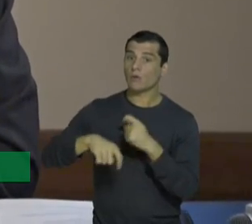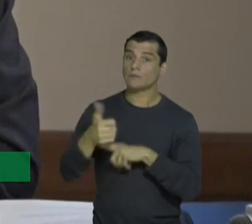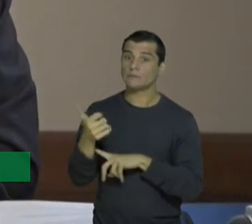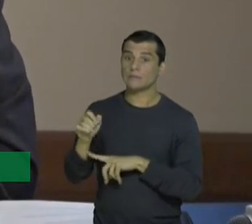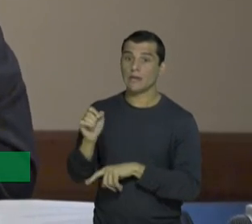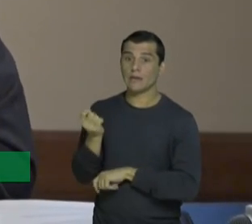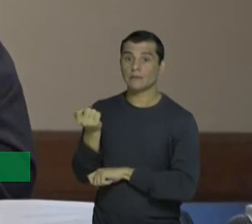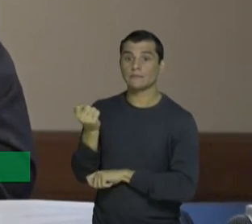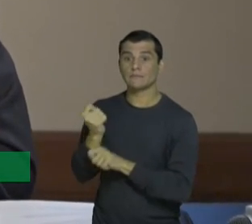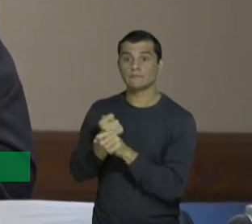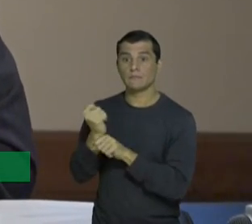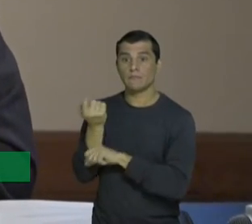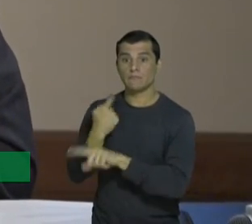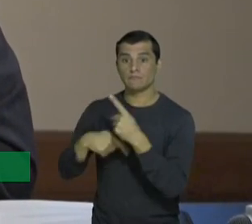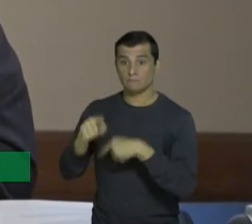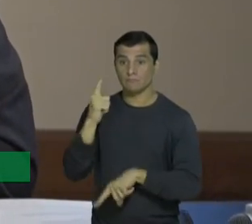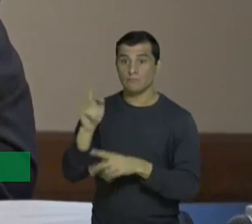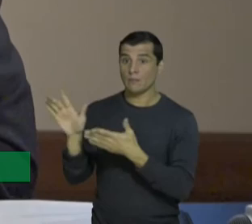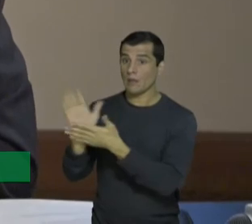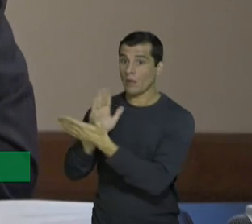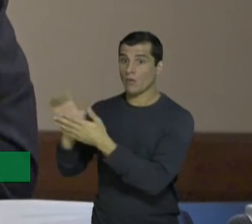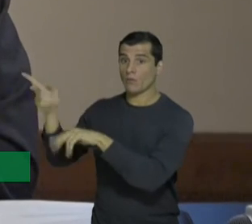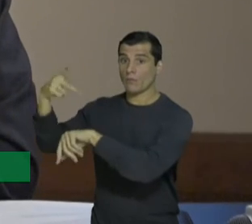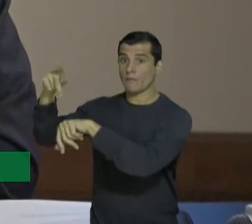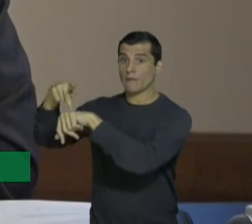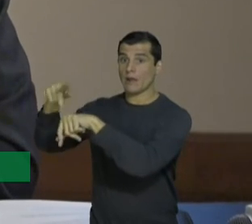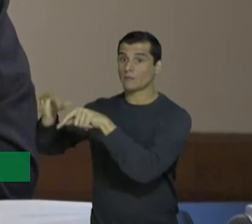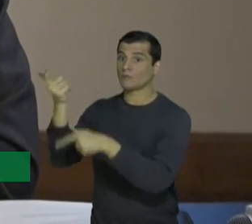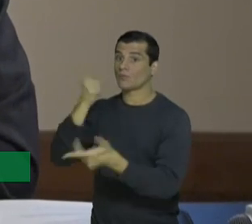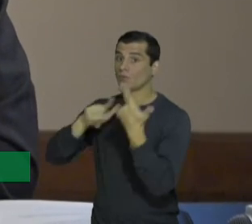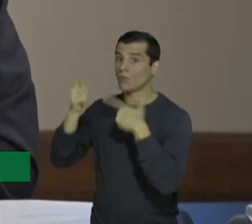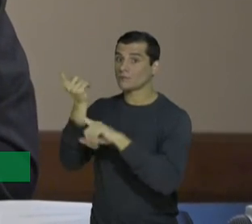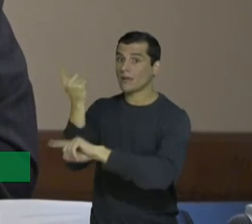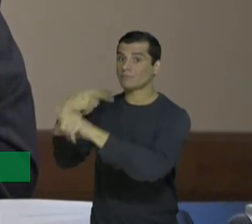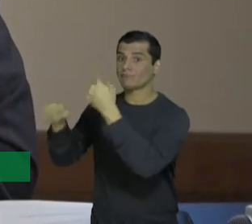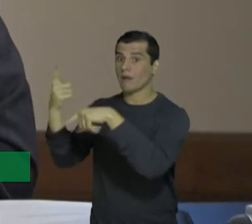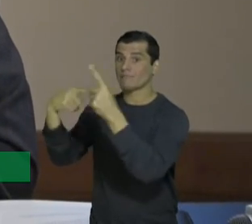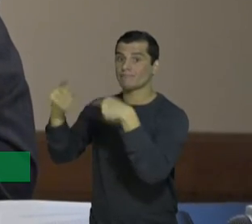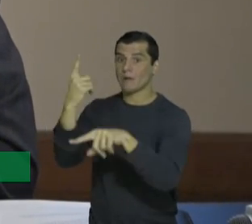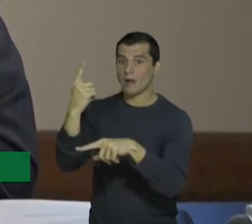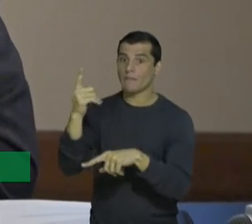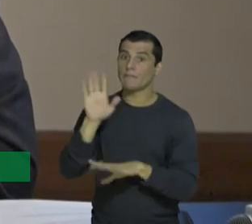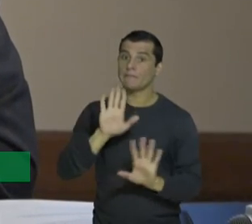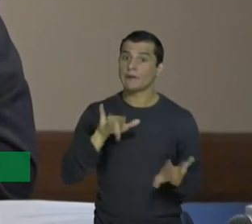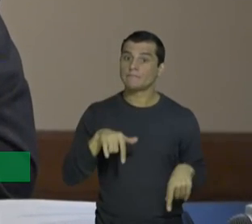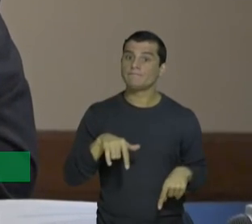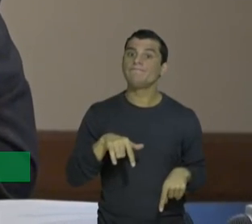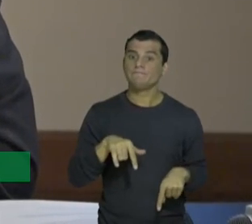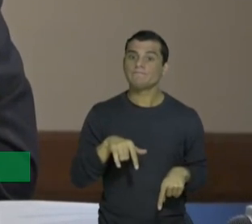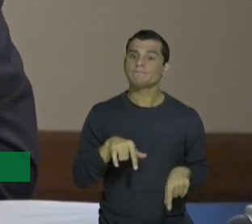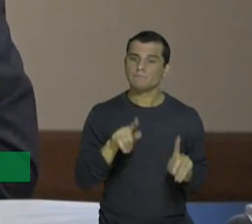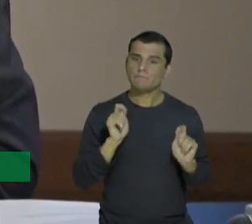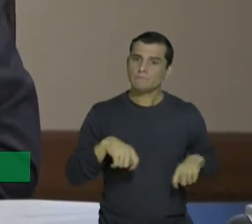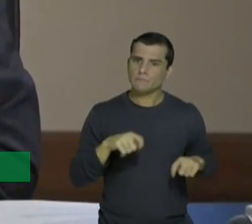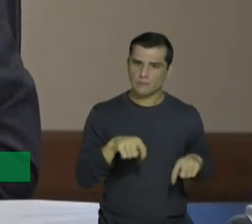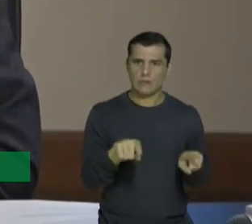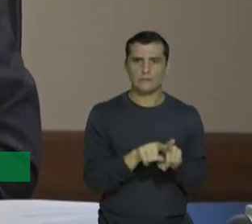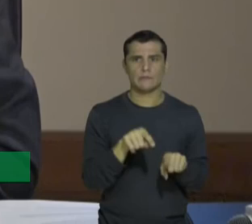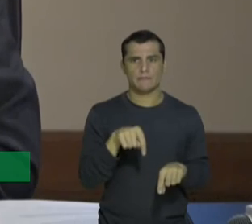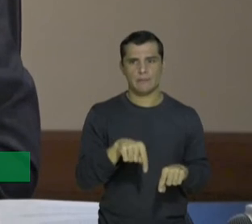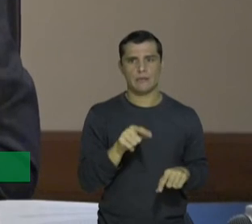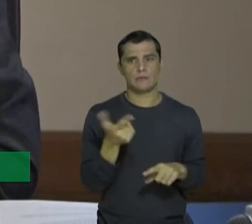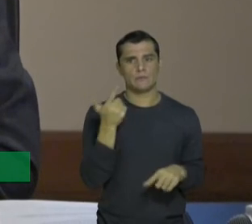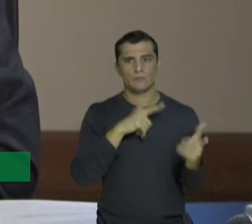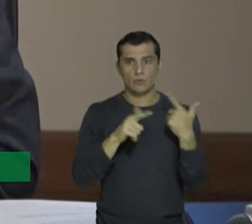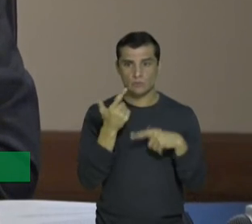forma alguns países Fizeram essa lição de casa e Conseguiram fazer eu tenho certeza que nós podemos fazer isso acontecer